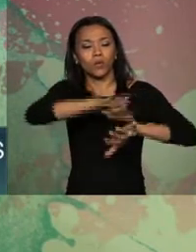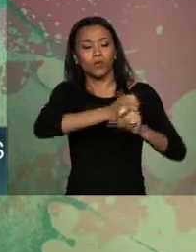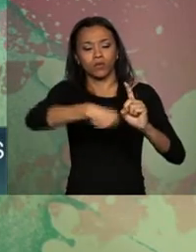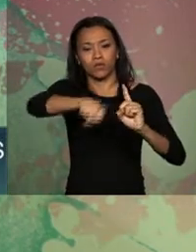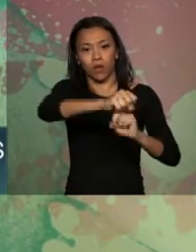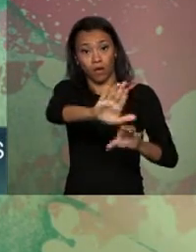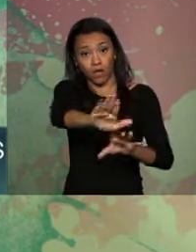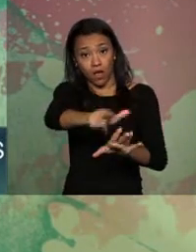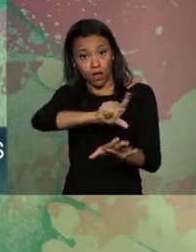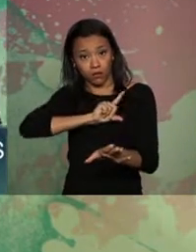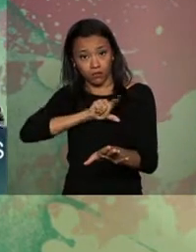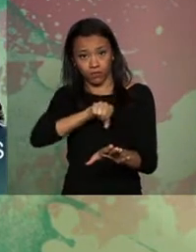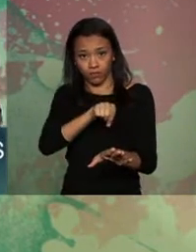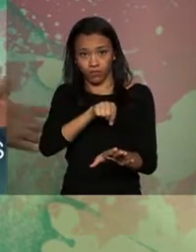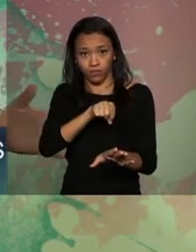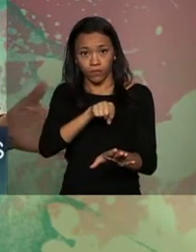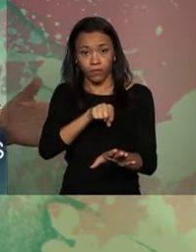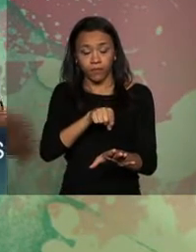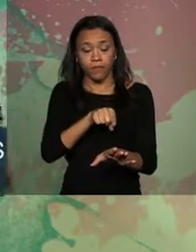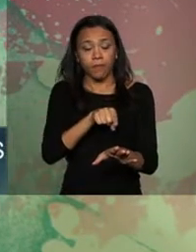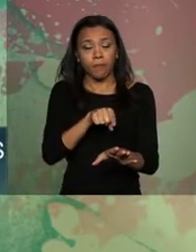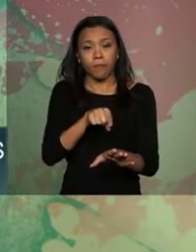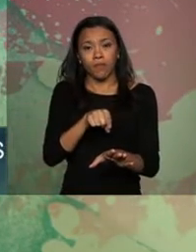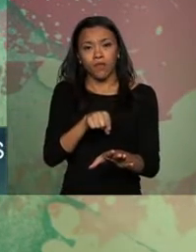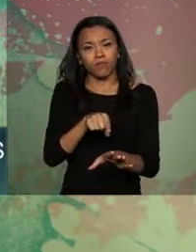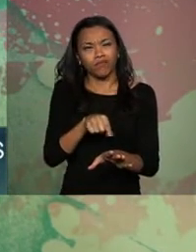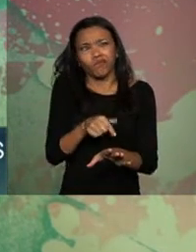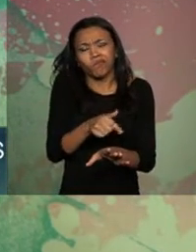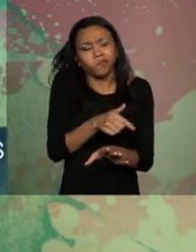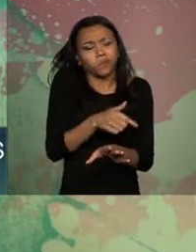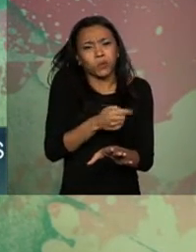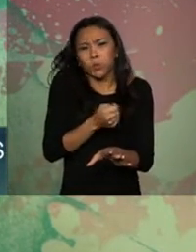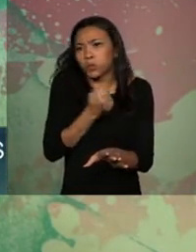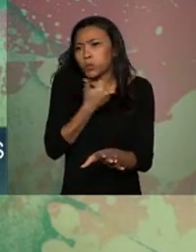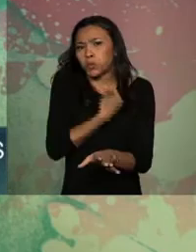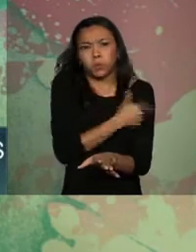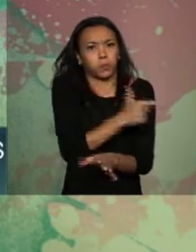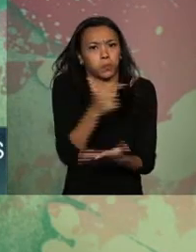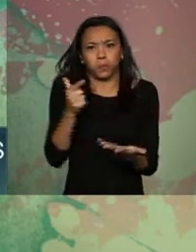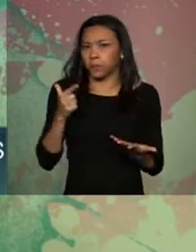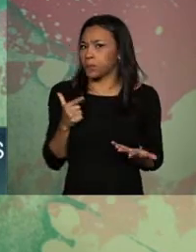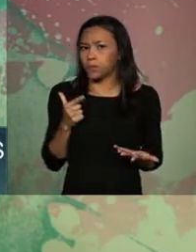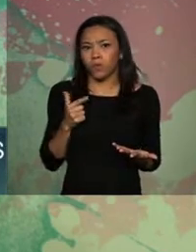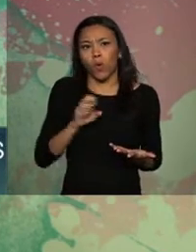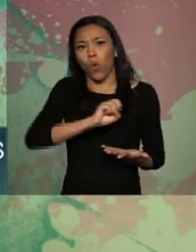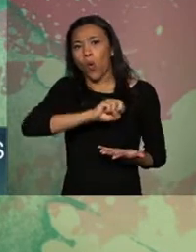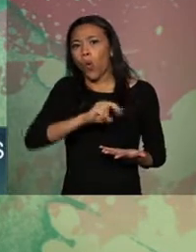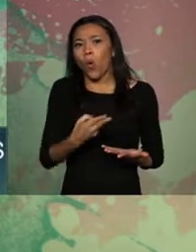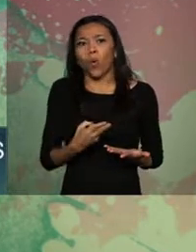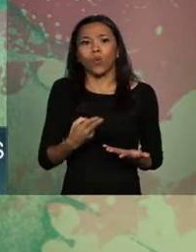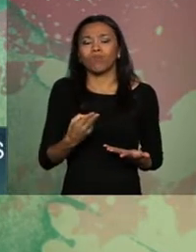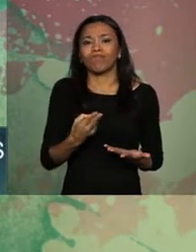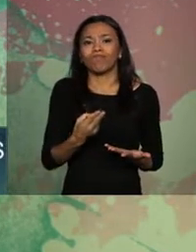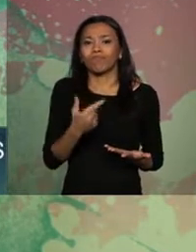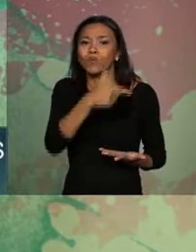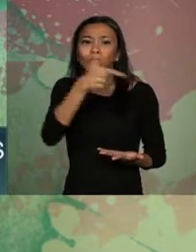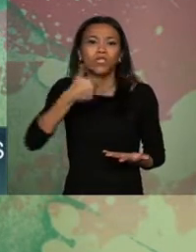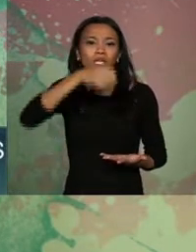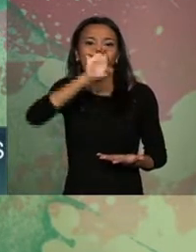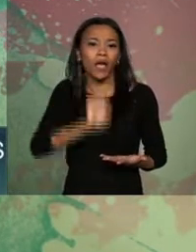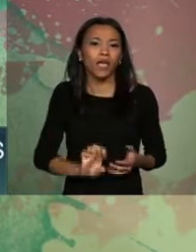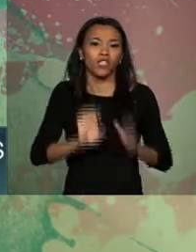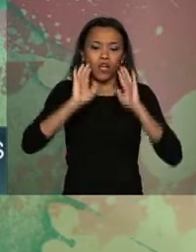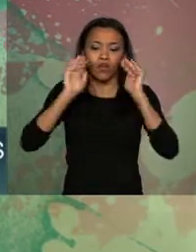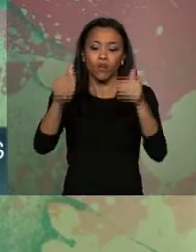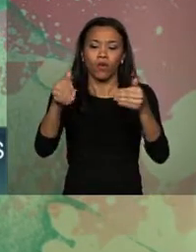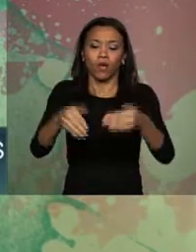que antes ou inexistia ou não estava baseado na ética do